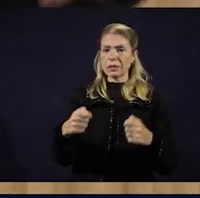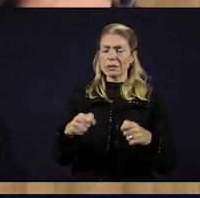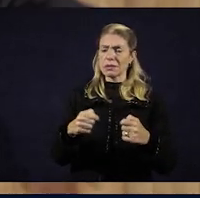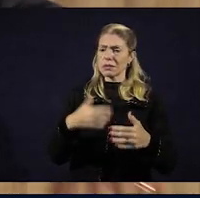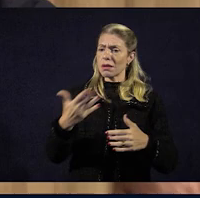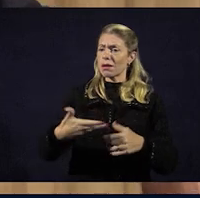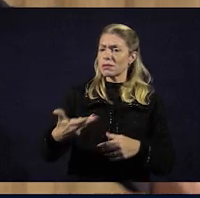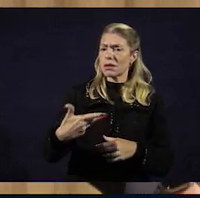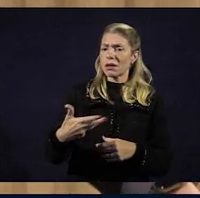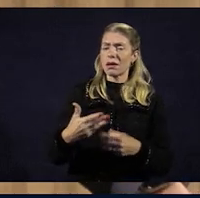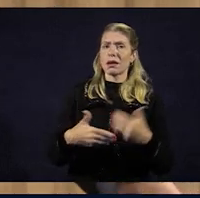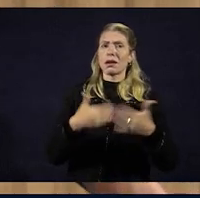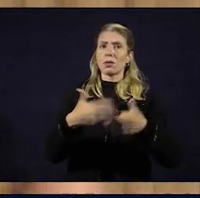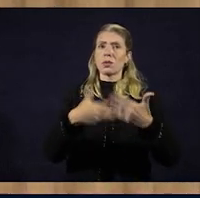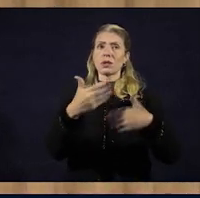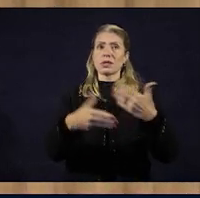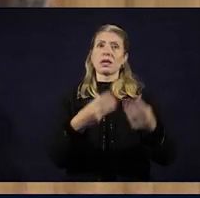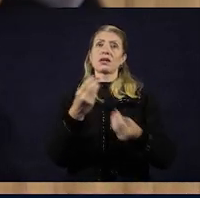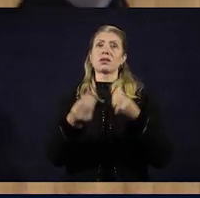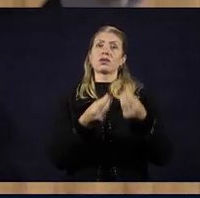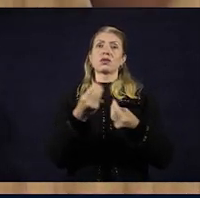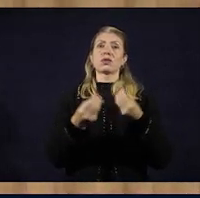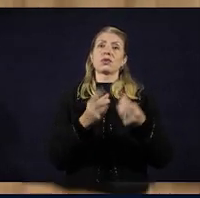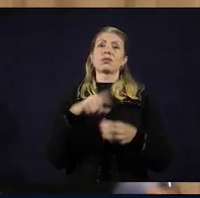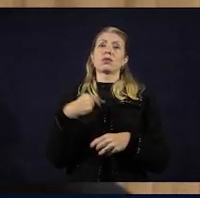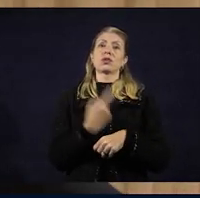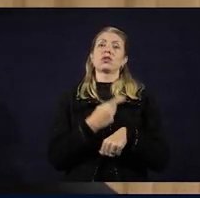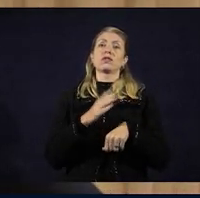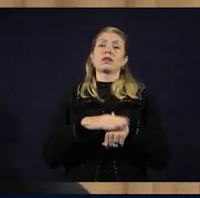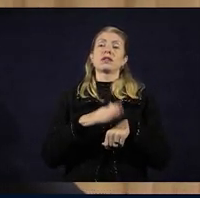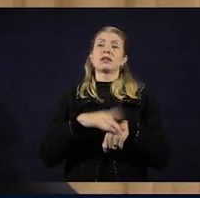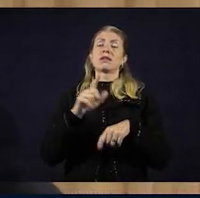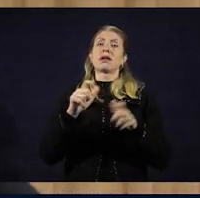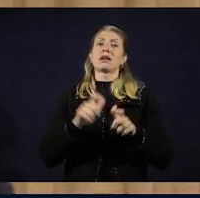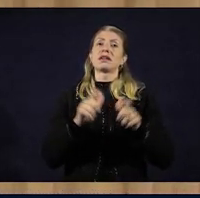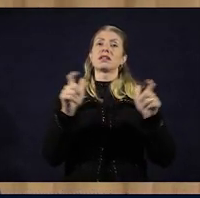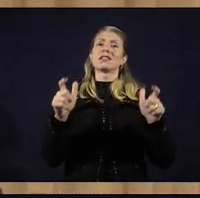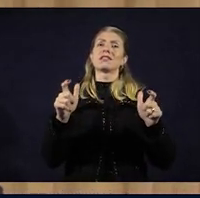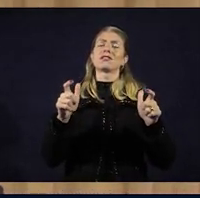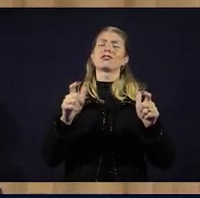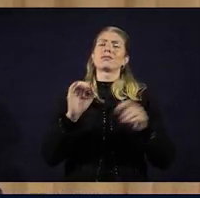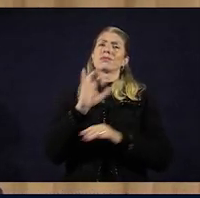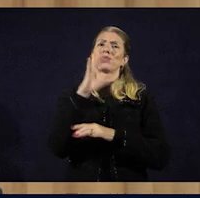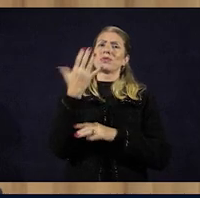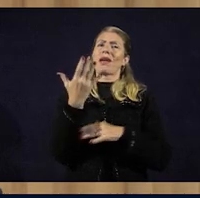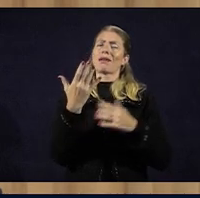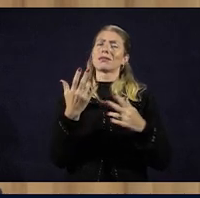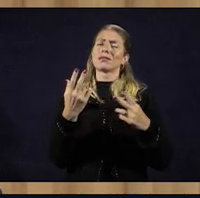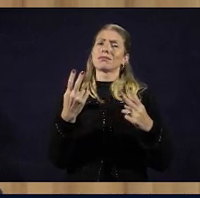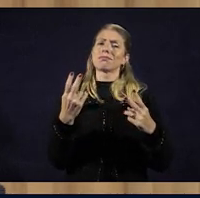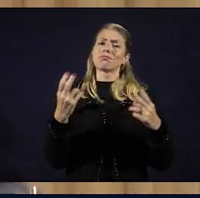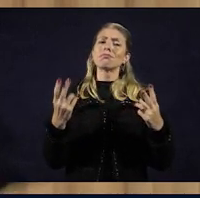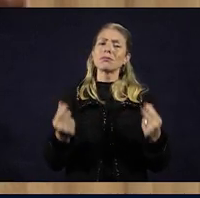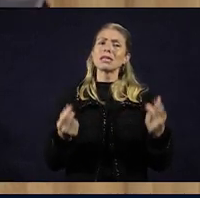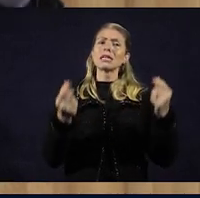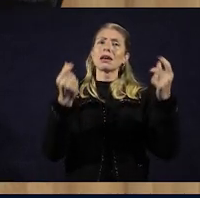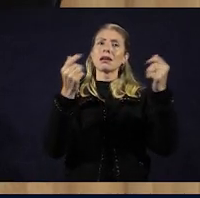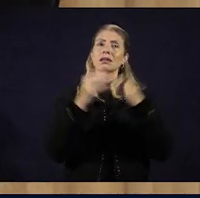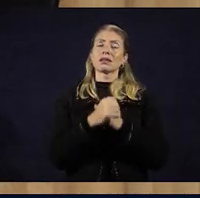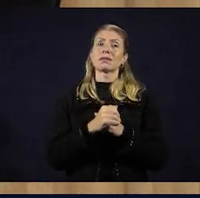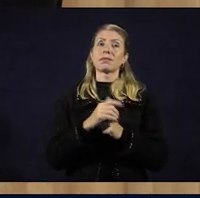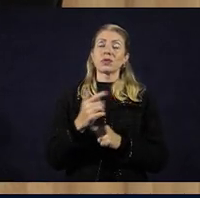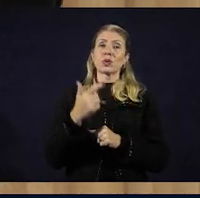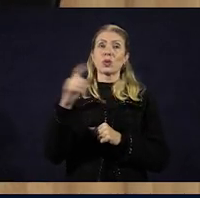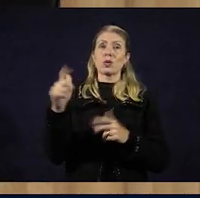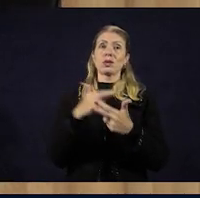acelerar esse processo porque esse é uma grande geração de riqueza e outro negócio que nós